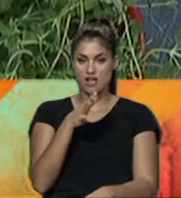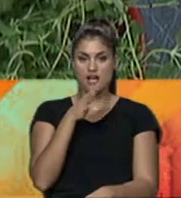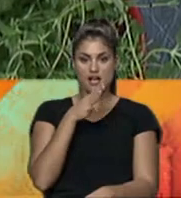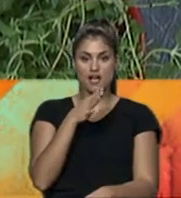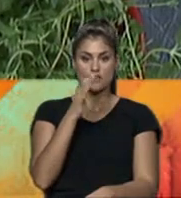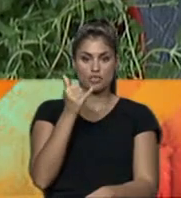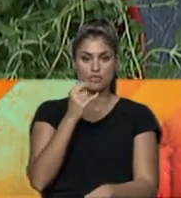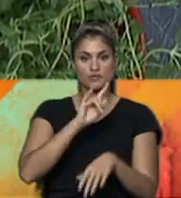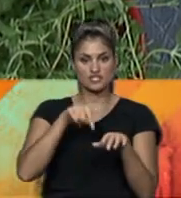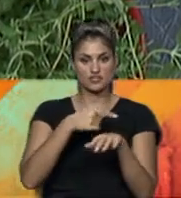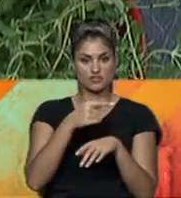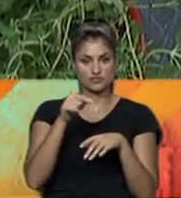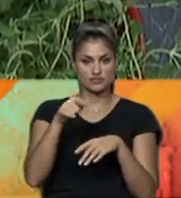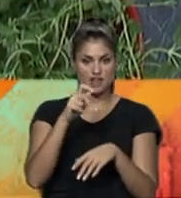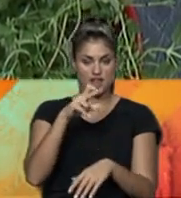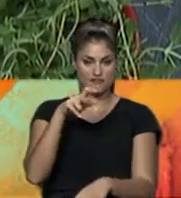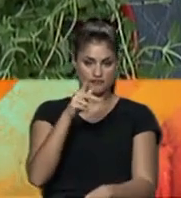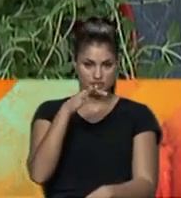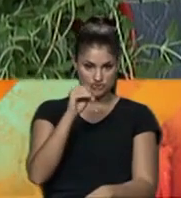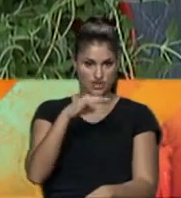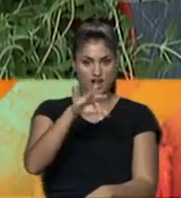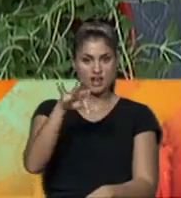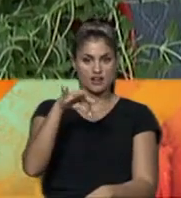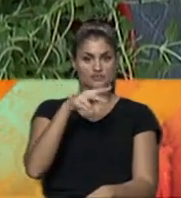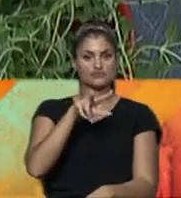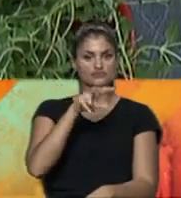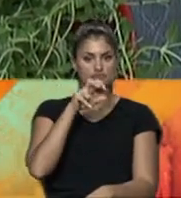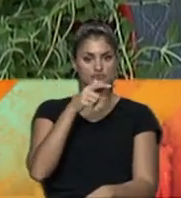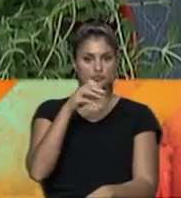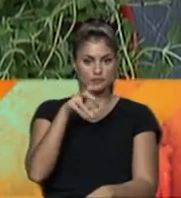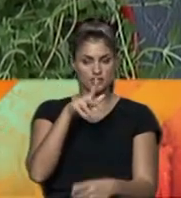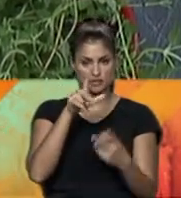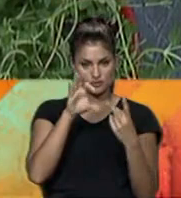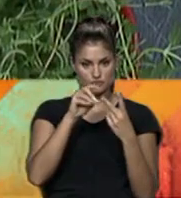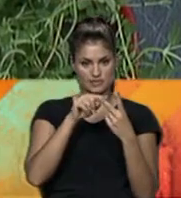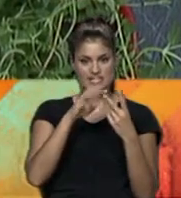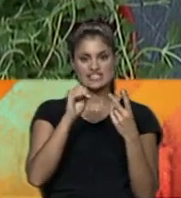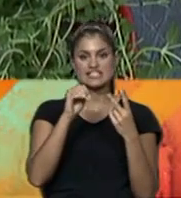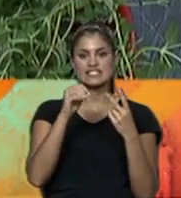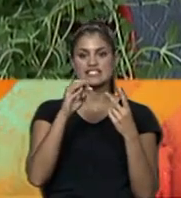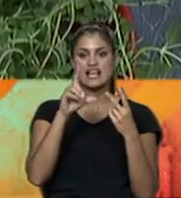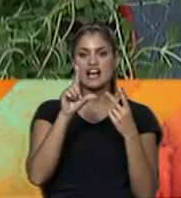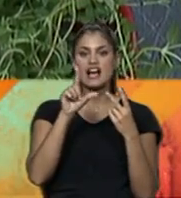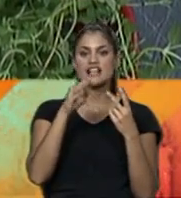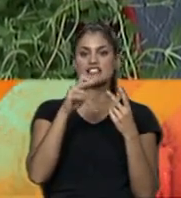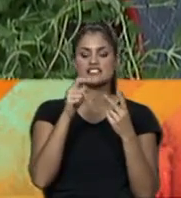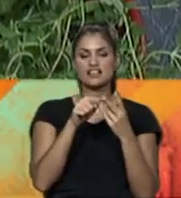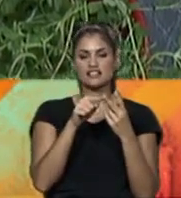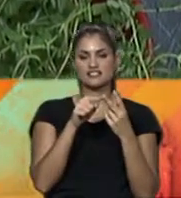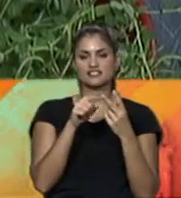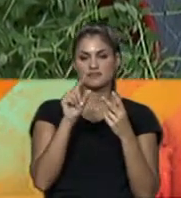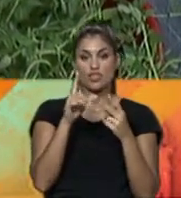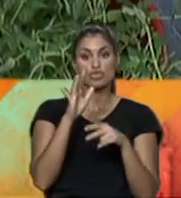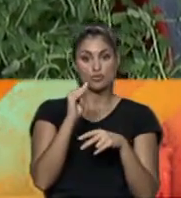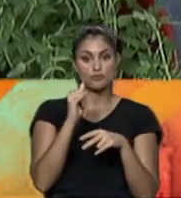ervas aromáticas. Calma, vocês estamos bem aqui. Quantidade. 500 gramas de feijão vermelho. Não disseste, dissesses. Em 12 horas ai, na água. Ai,